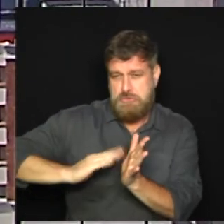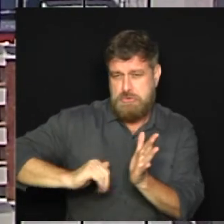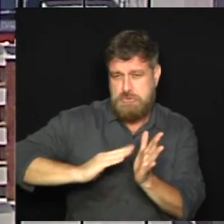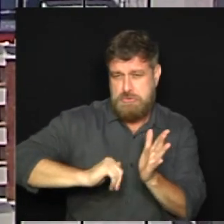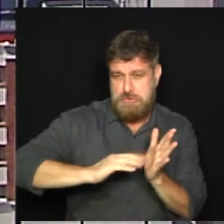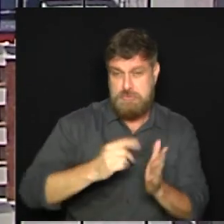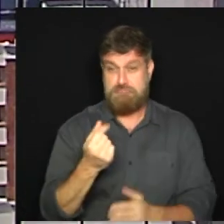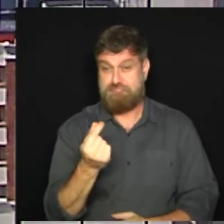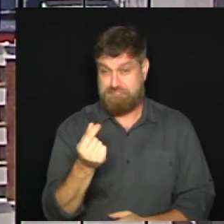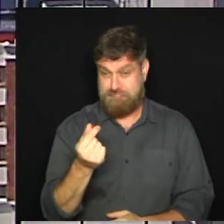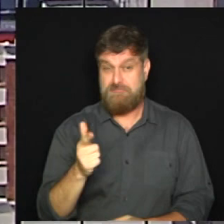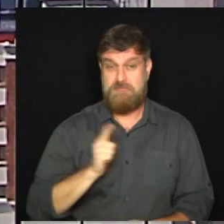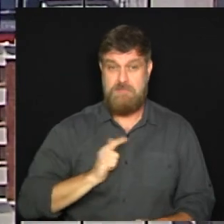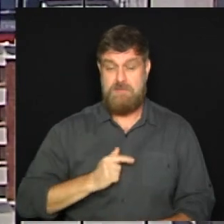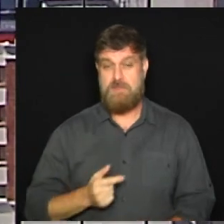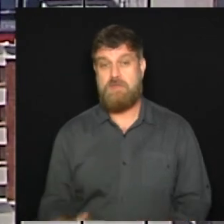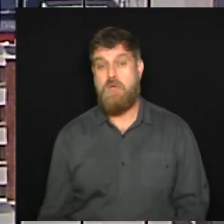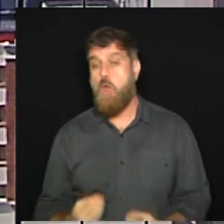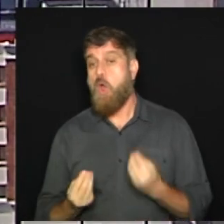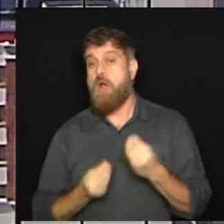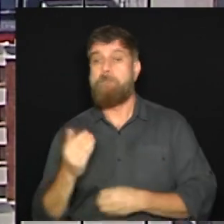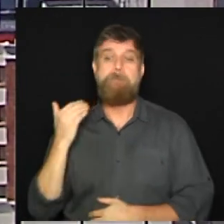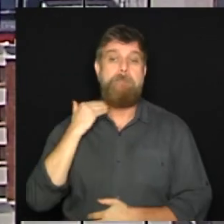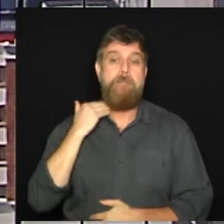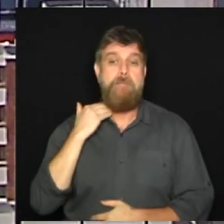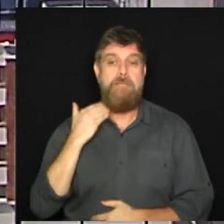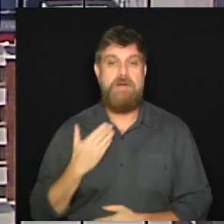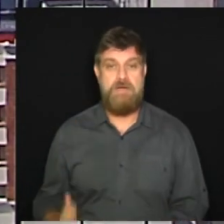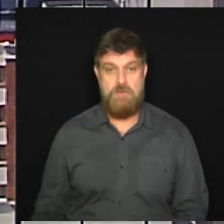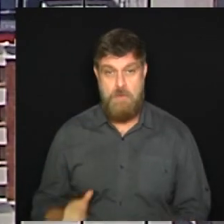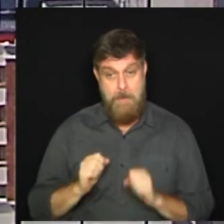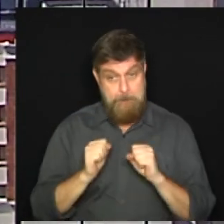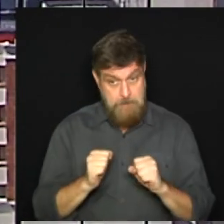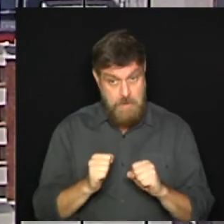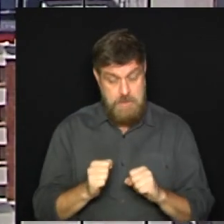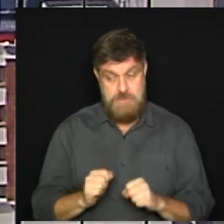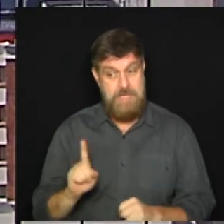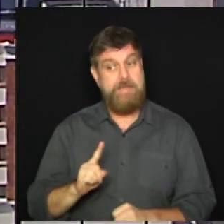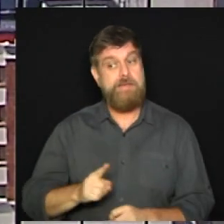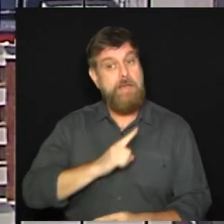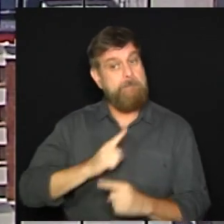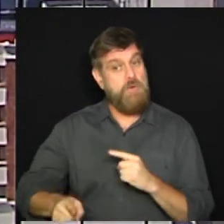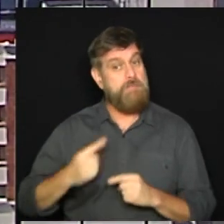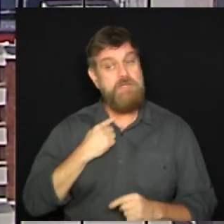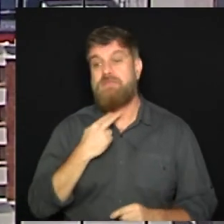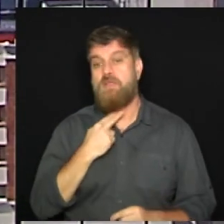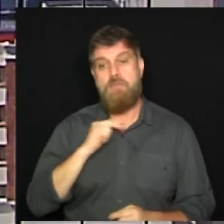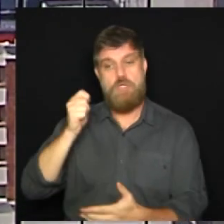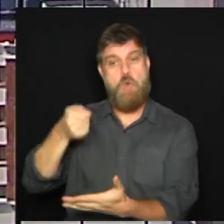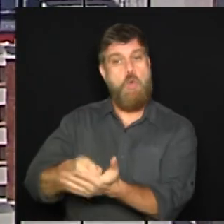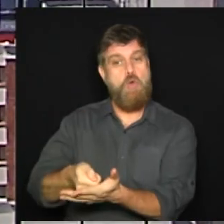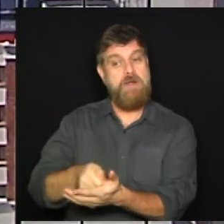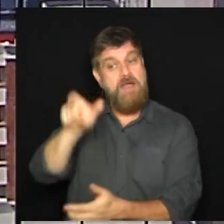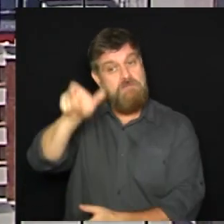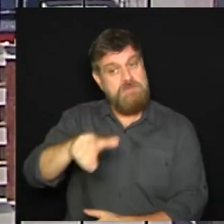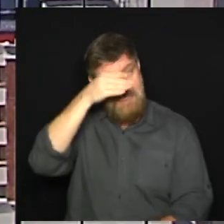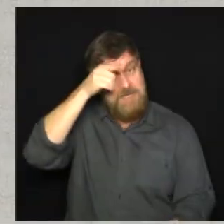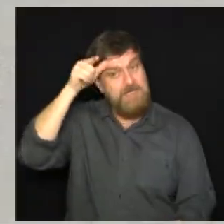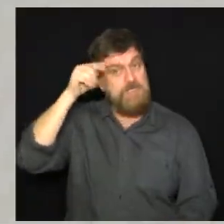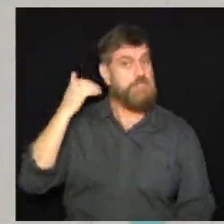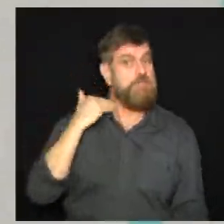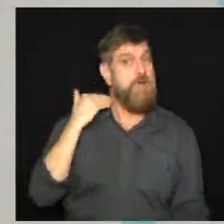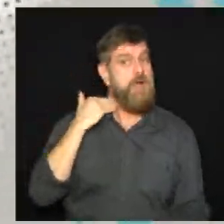25 graus. Dia de colocar o casaco em pleno verão, hein? Você já parou para pensar nas